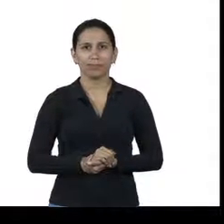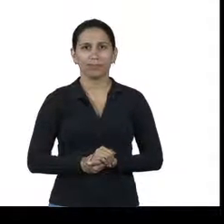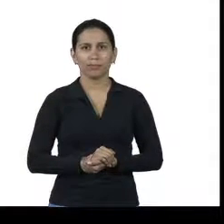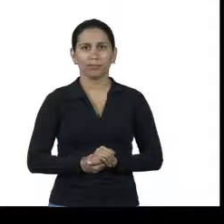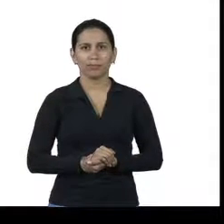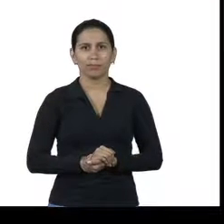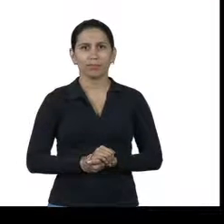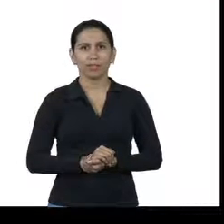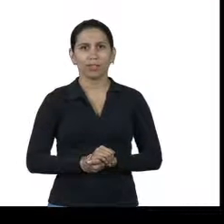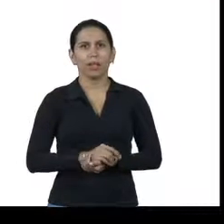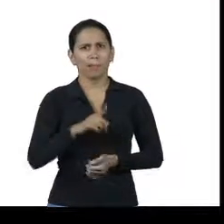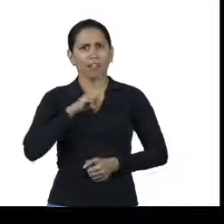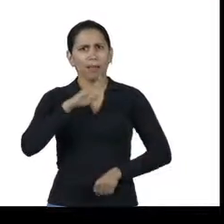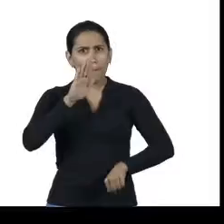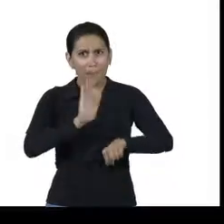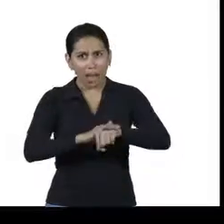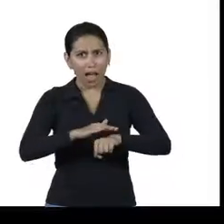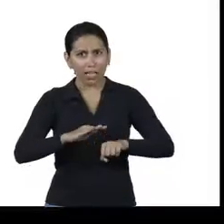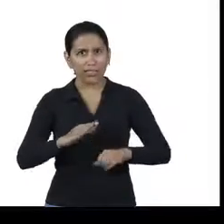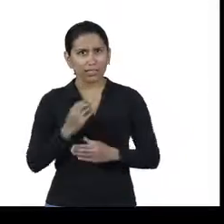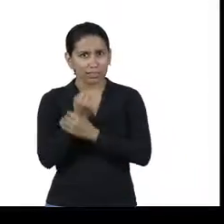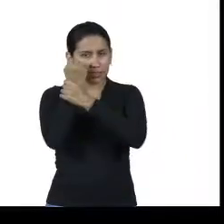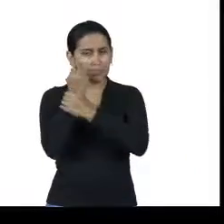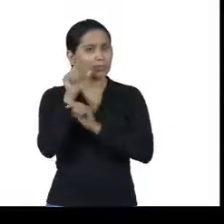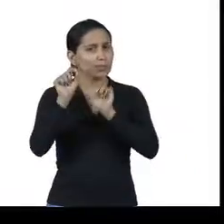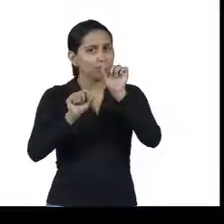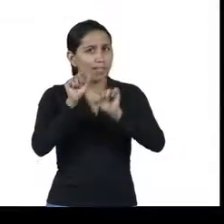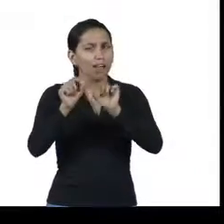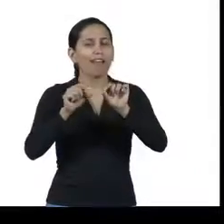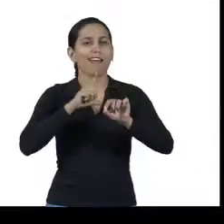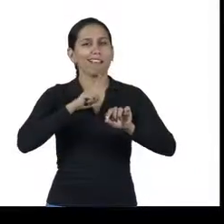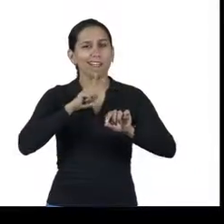Para reforçar a segurança, uma boa prática é realizar